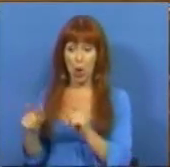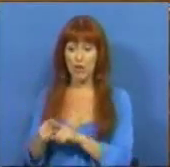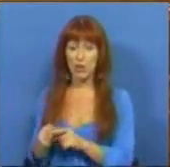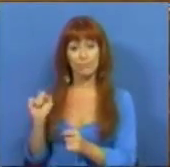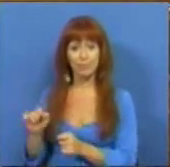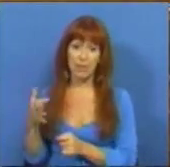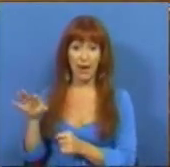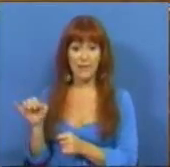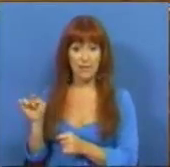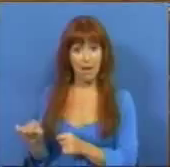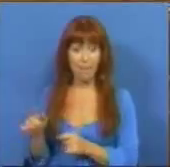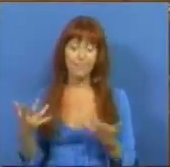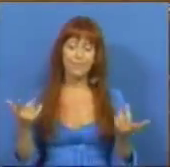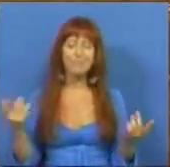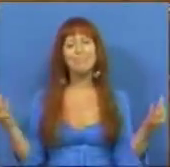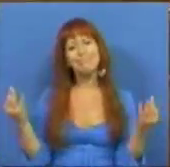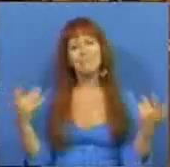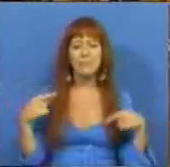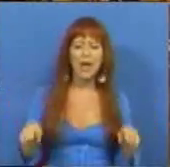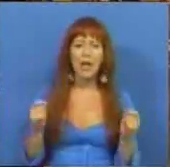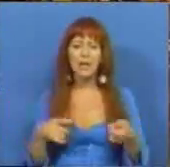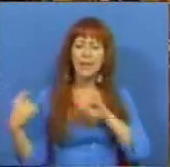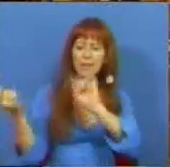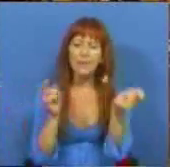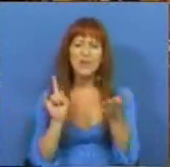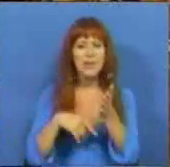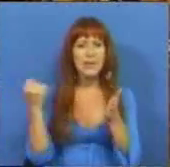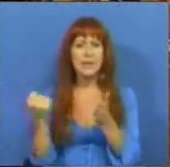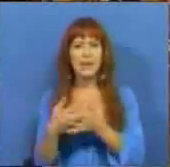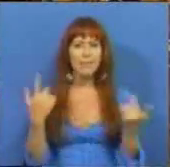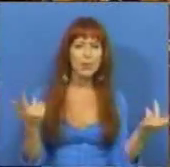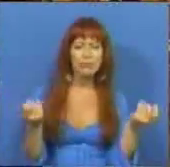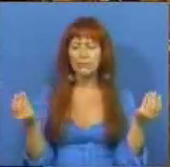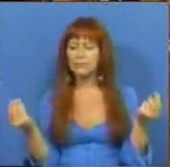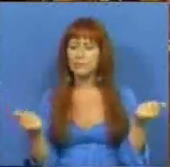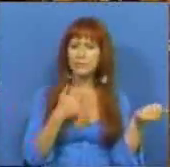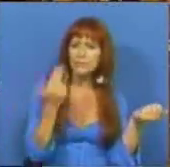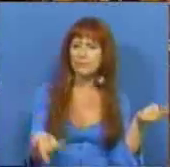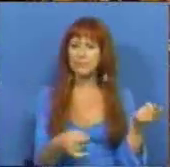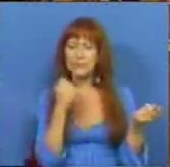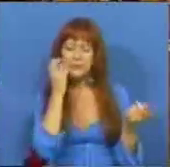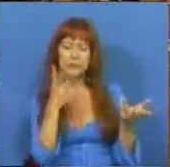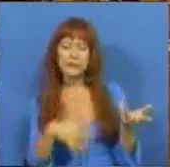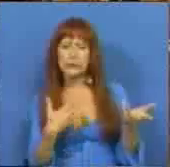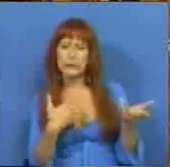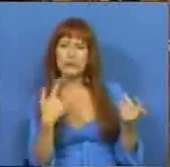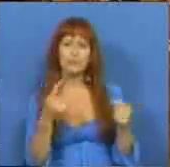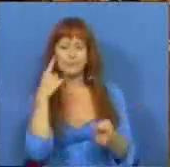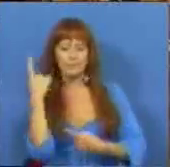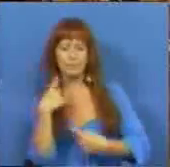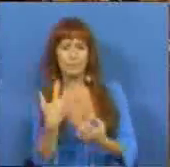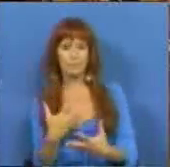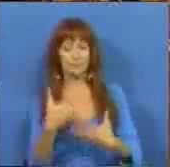do Partido Socialista. É certo que há nestes debates sempre um tom de azedume que